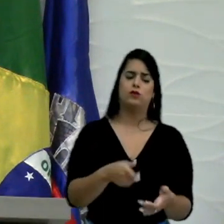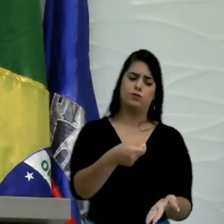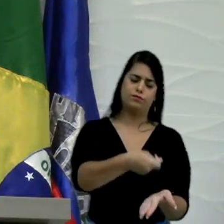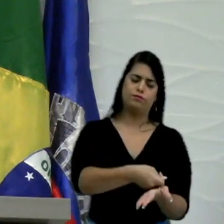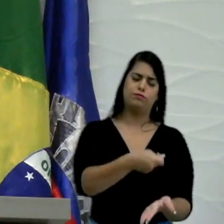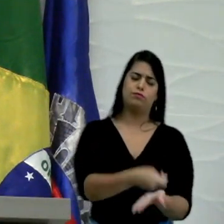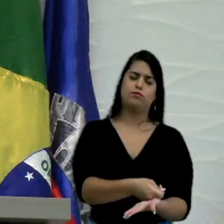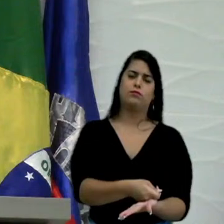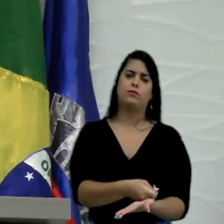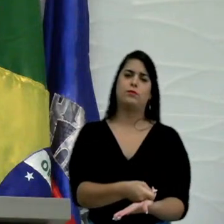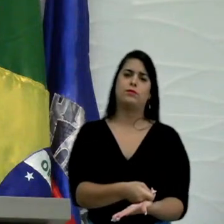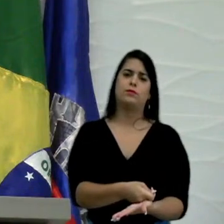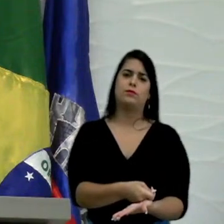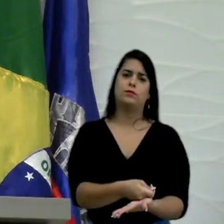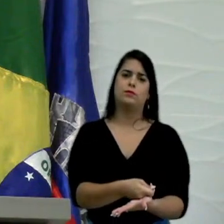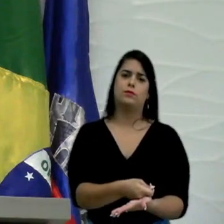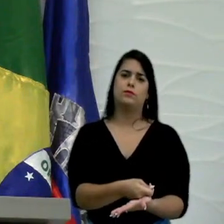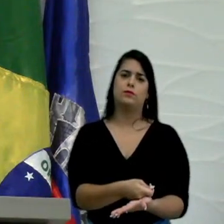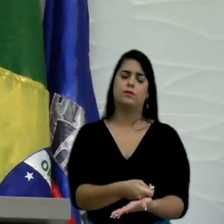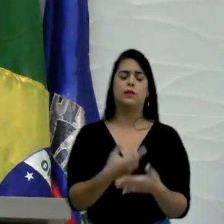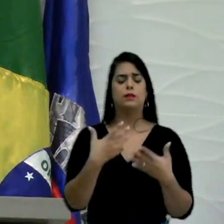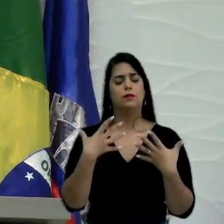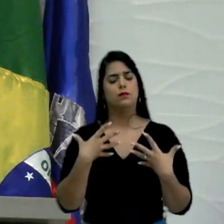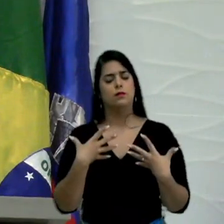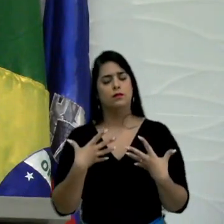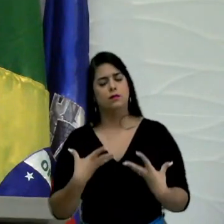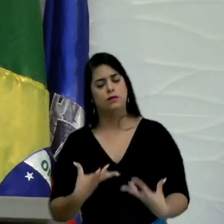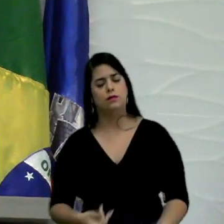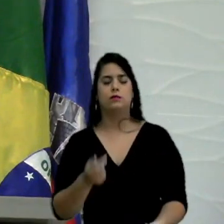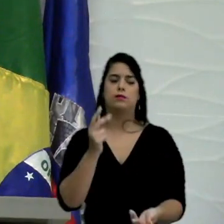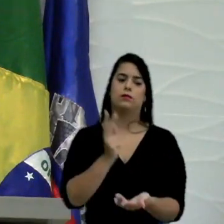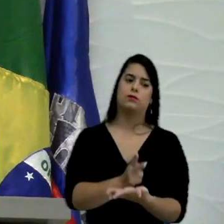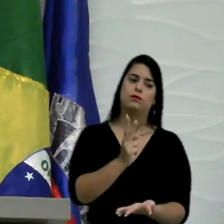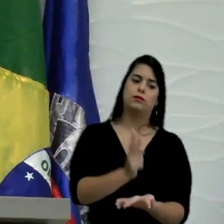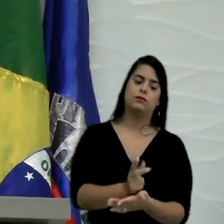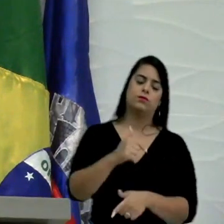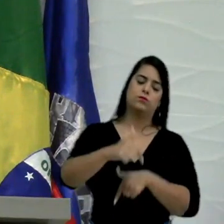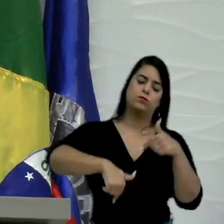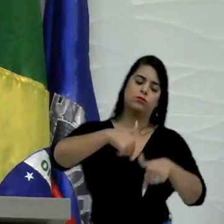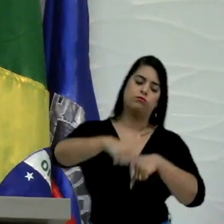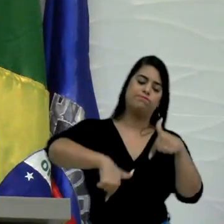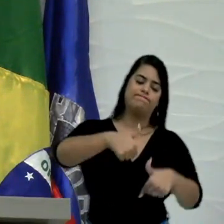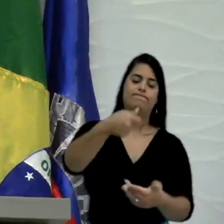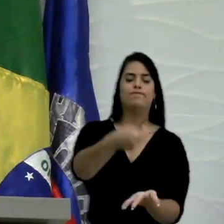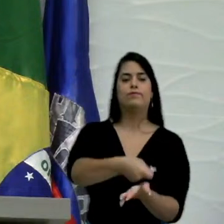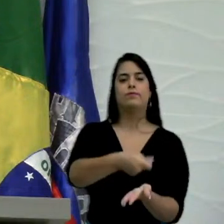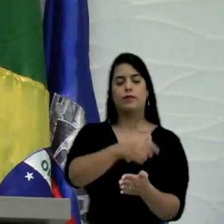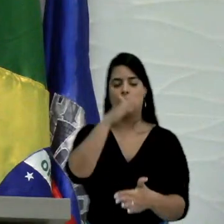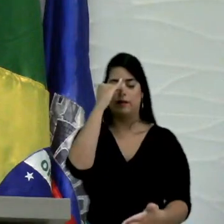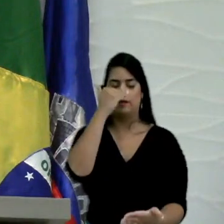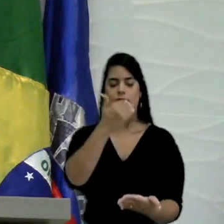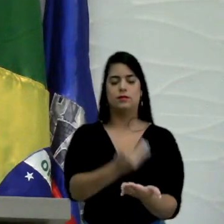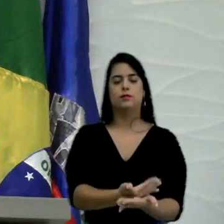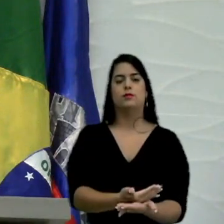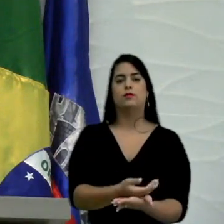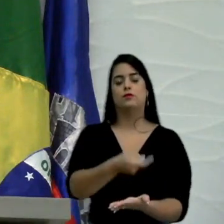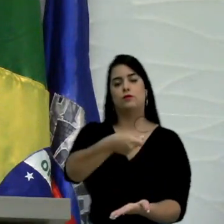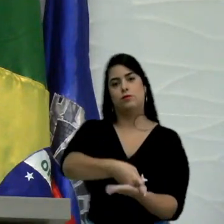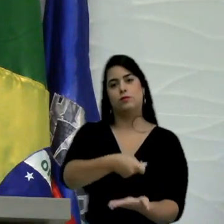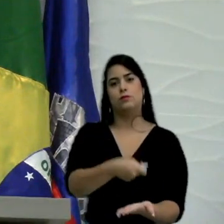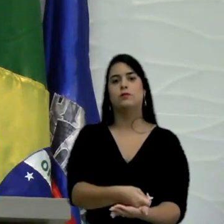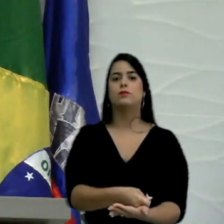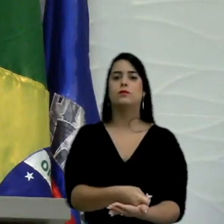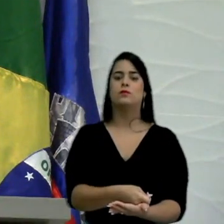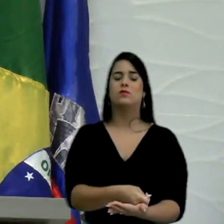cobrança, e de forma incansável, estarei sempre aqui cobrando, lutando, porque acredito que cobrar não vai